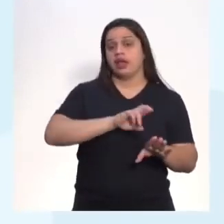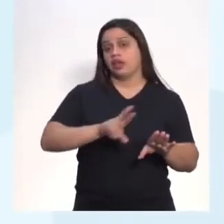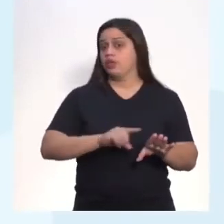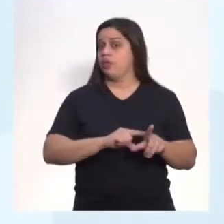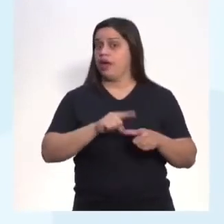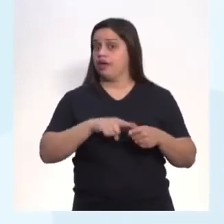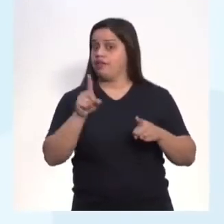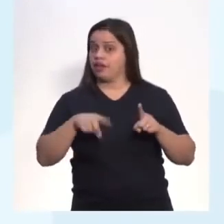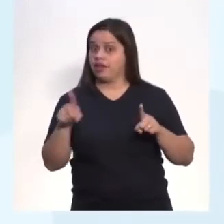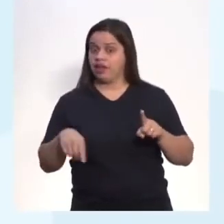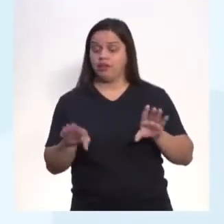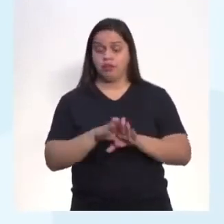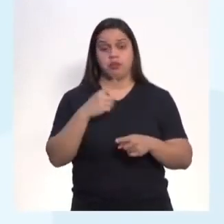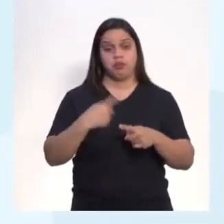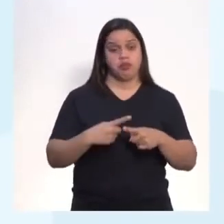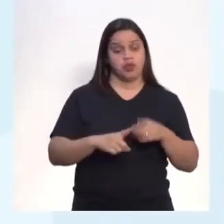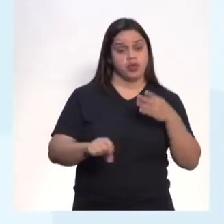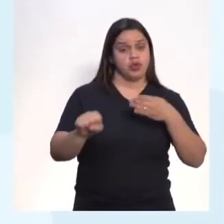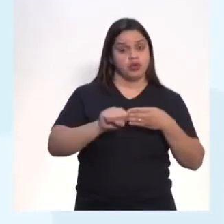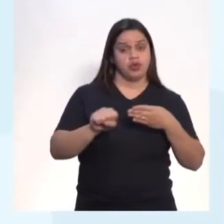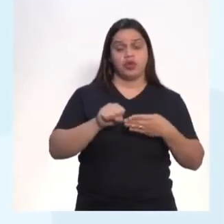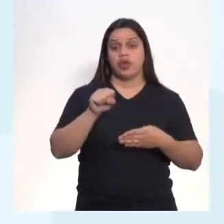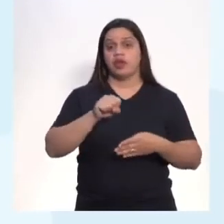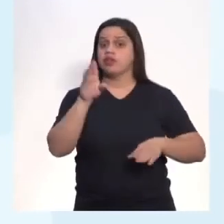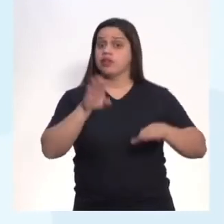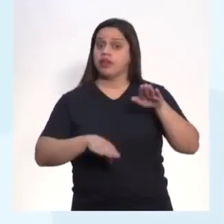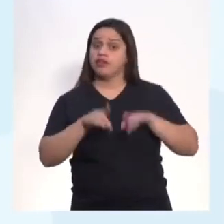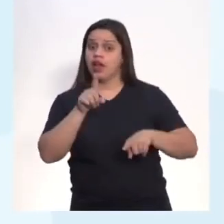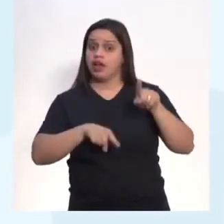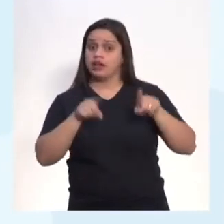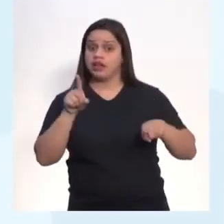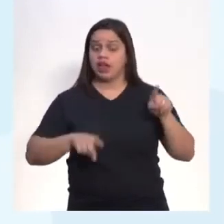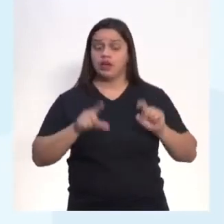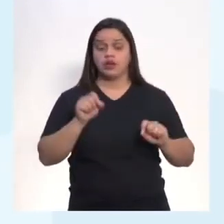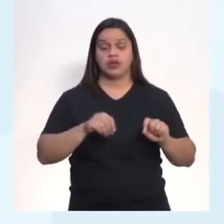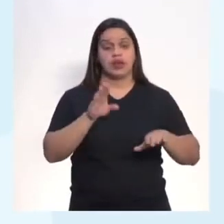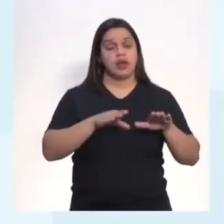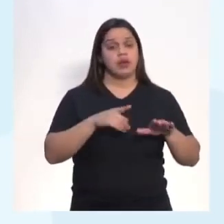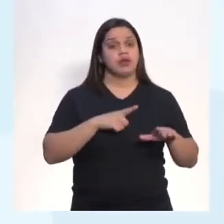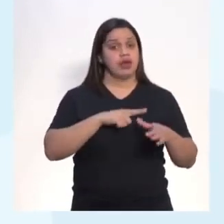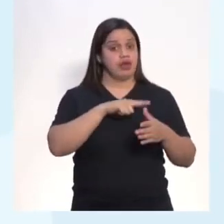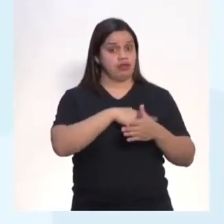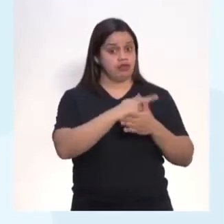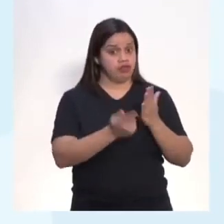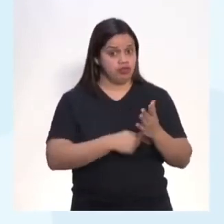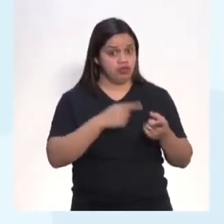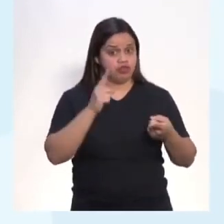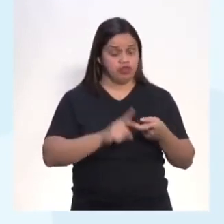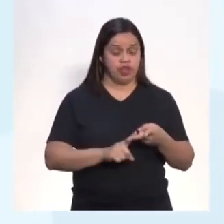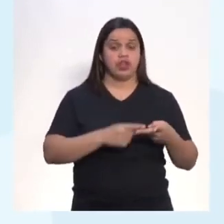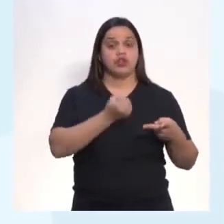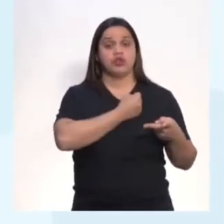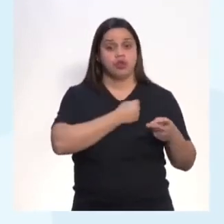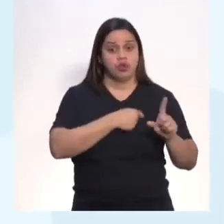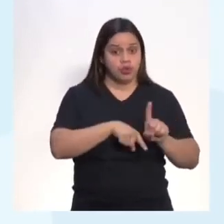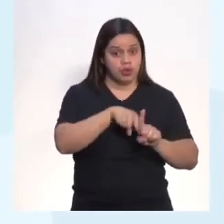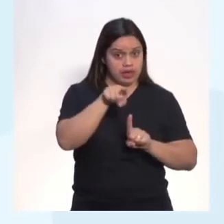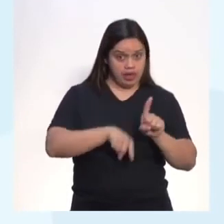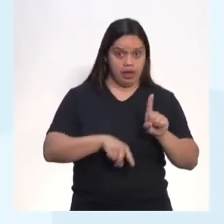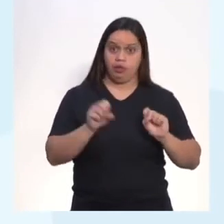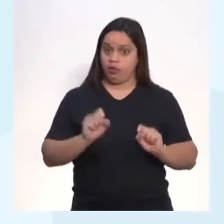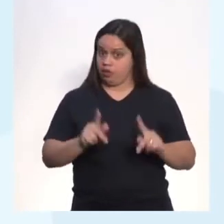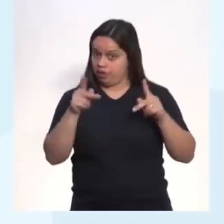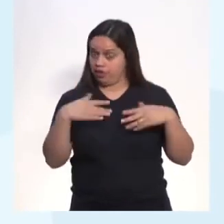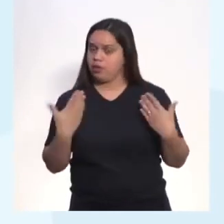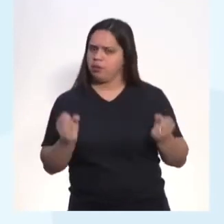variáveis. Exatamente. Porque o substantivo, ele vai variar também conforme classificação de gênero, número e grau, certo, pessoal?